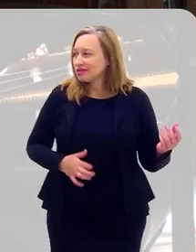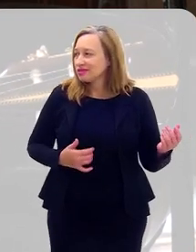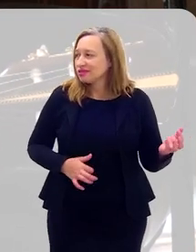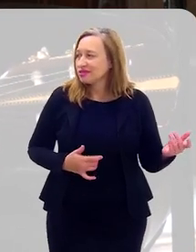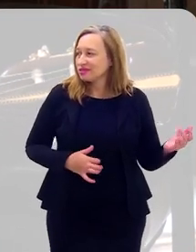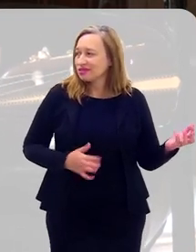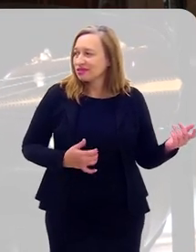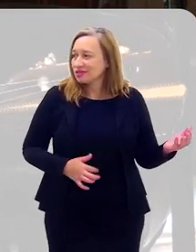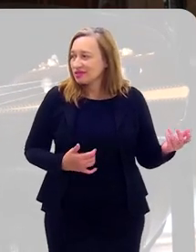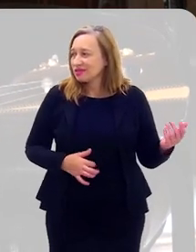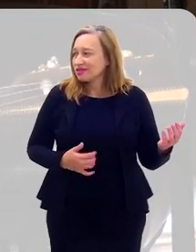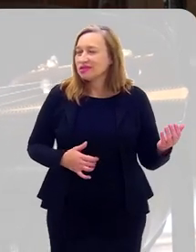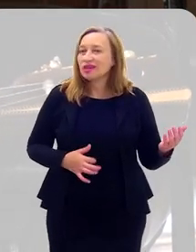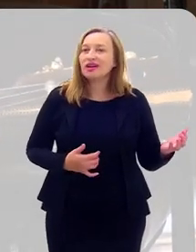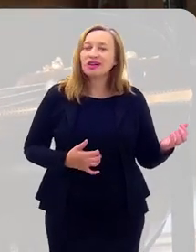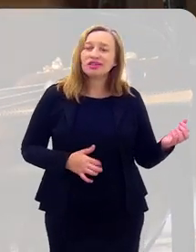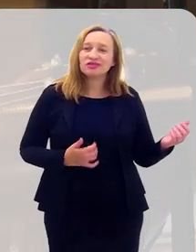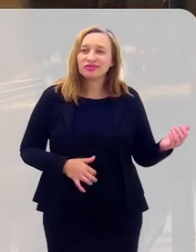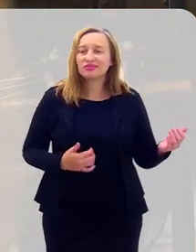Caramba!